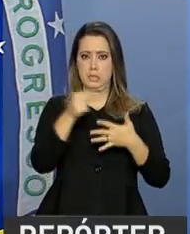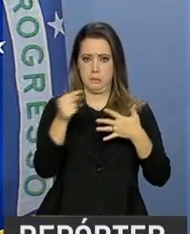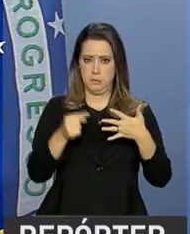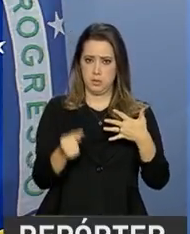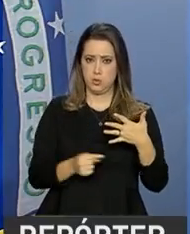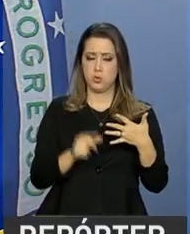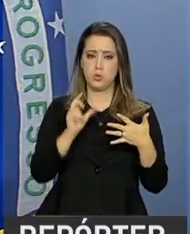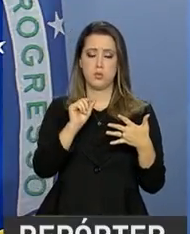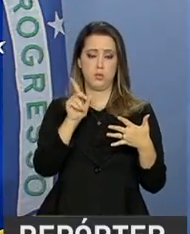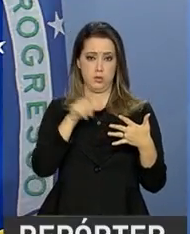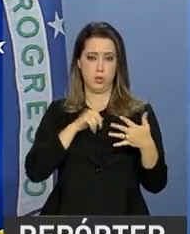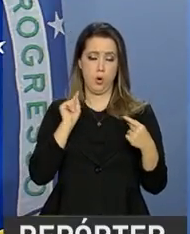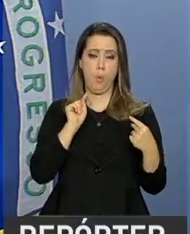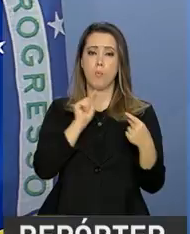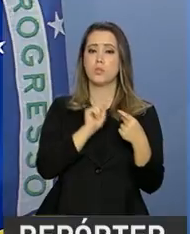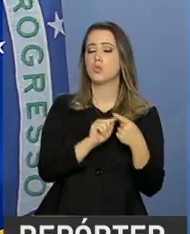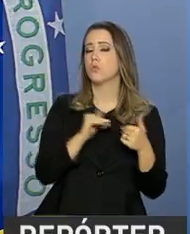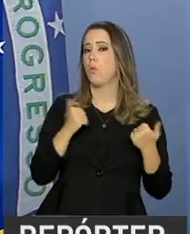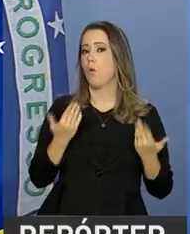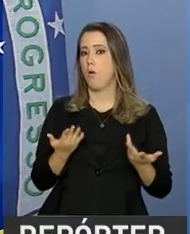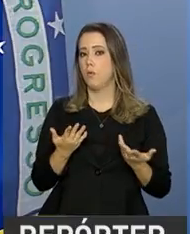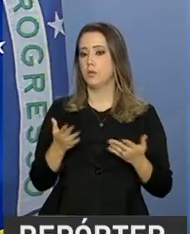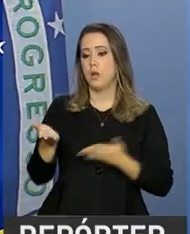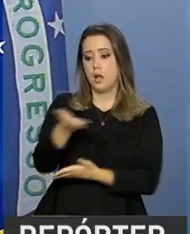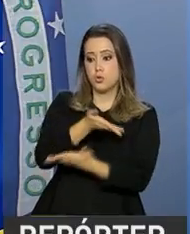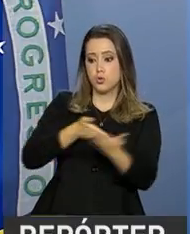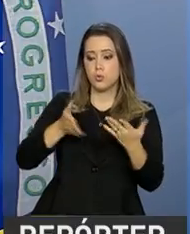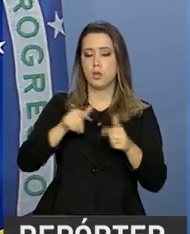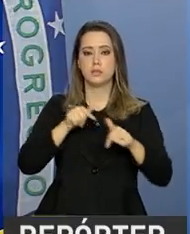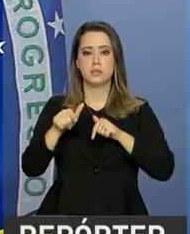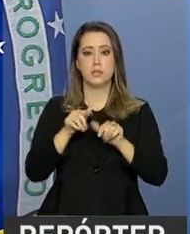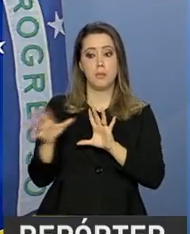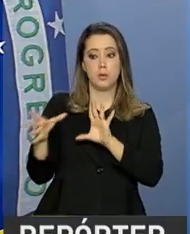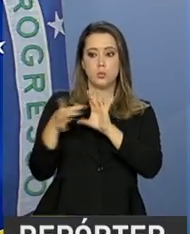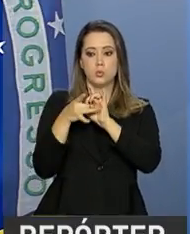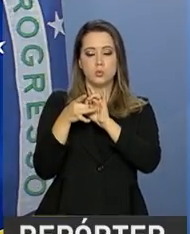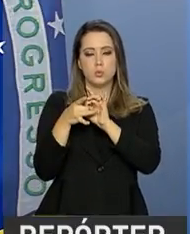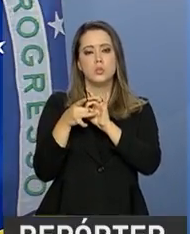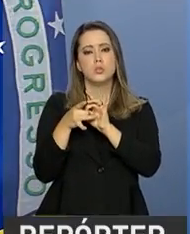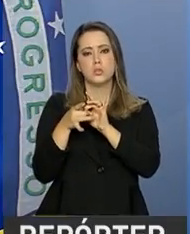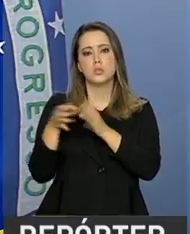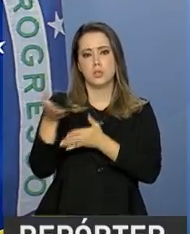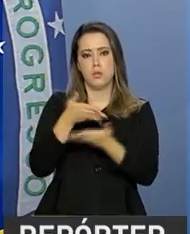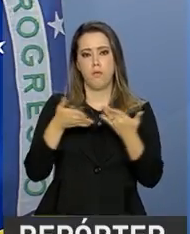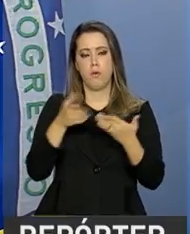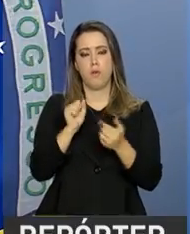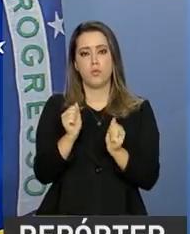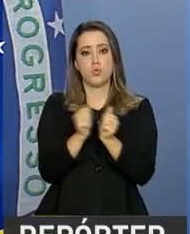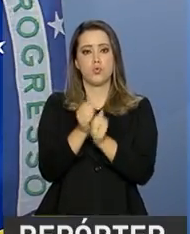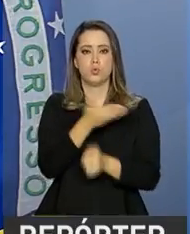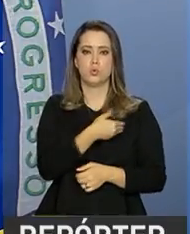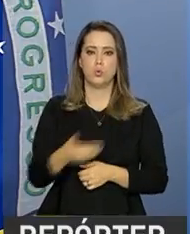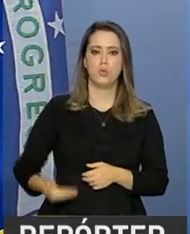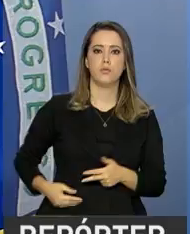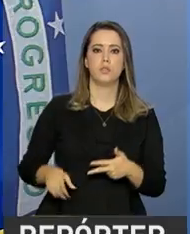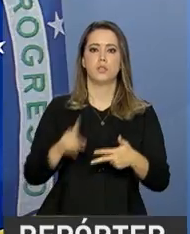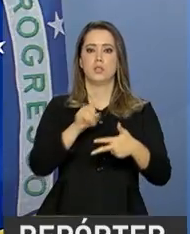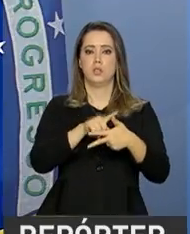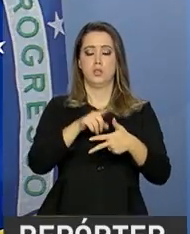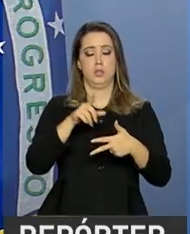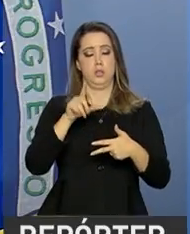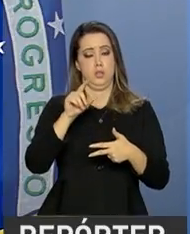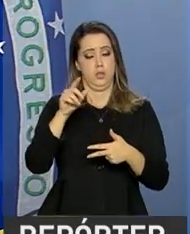emergencial tem o objetivo de articular ações integradas que envolvem o poder público nos três níveis da